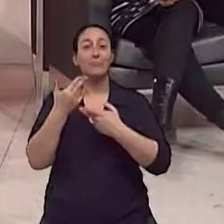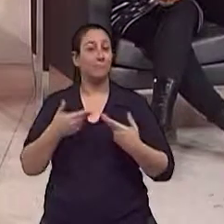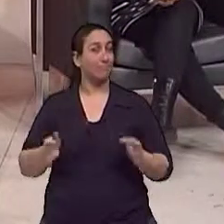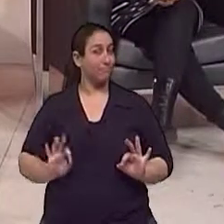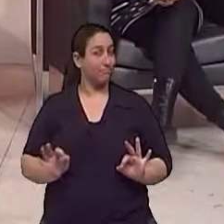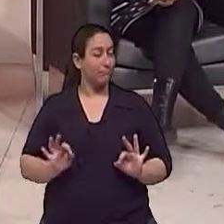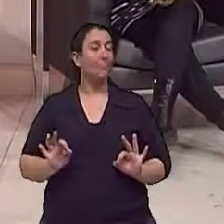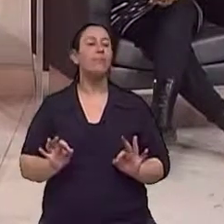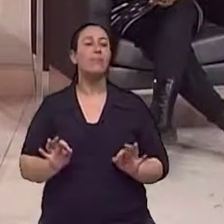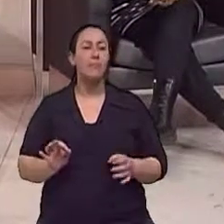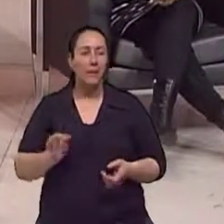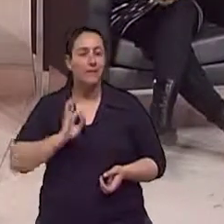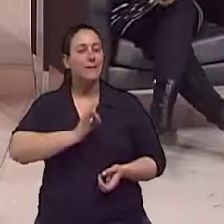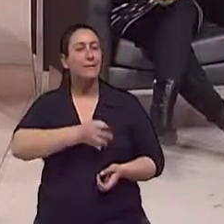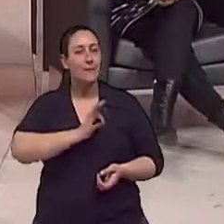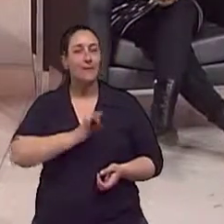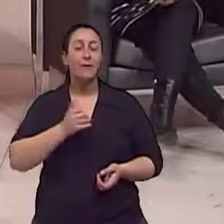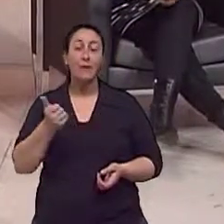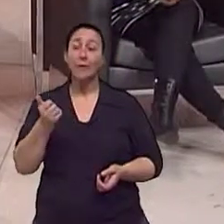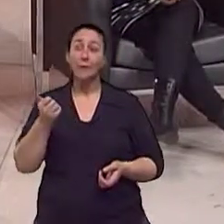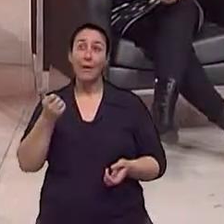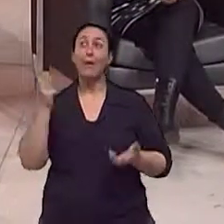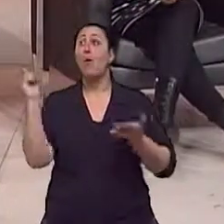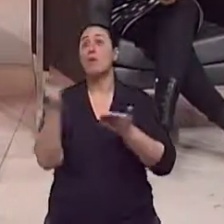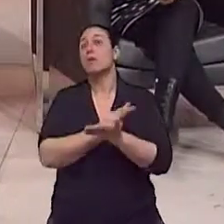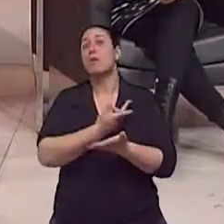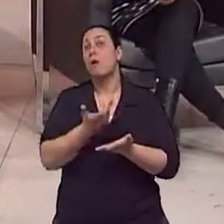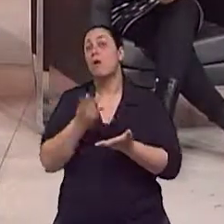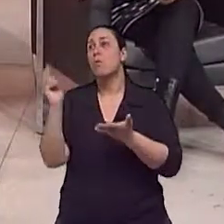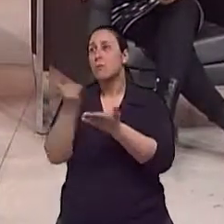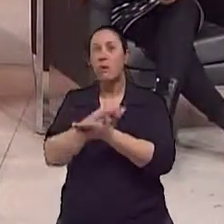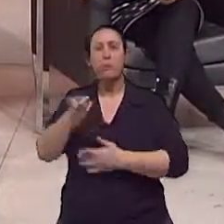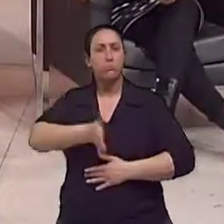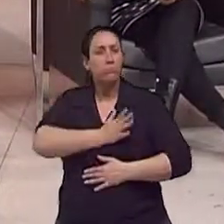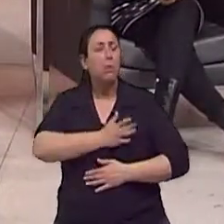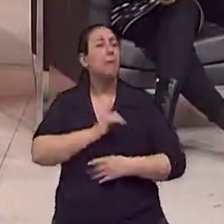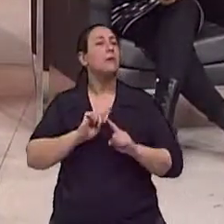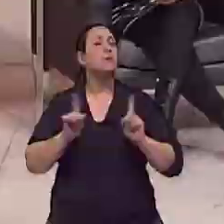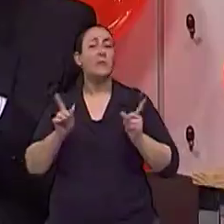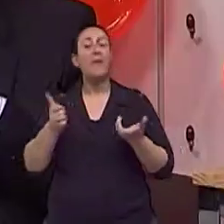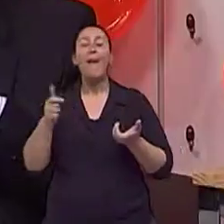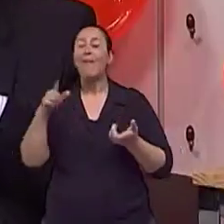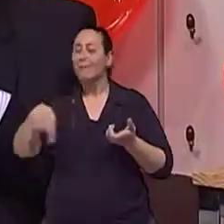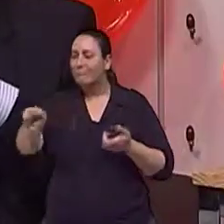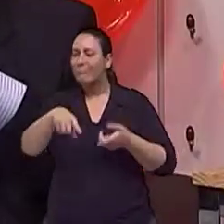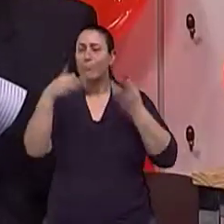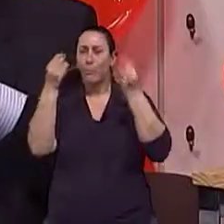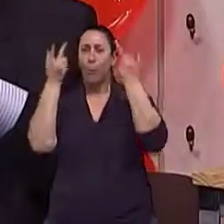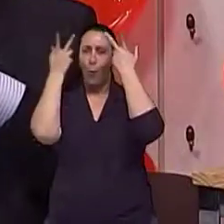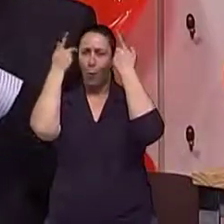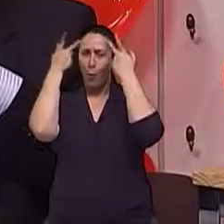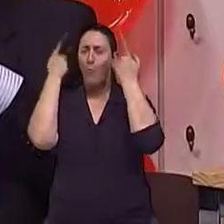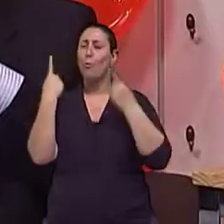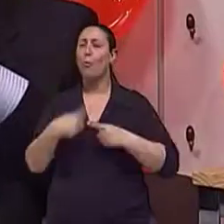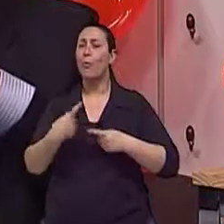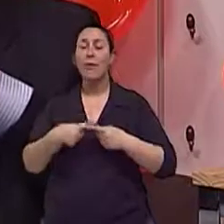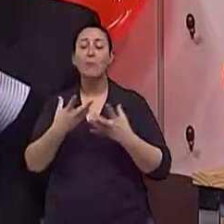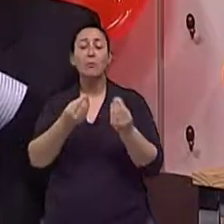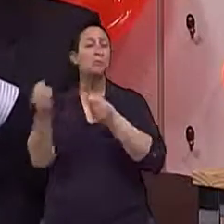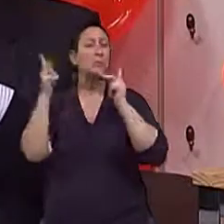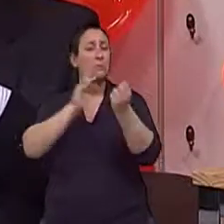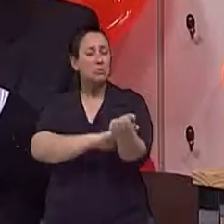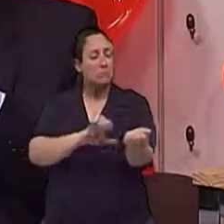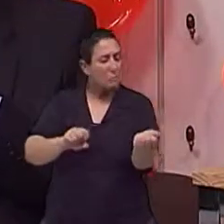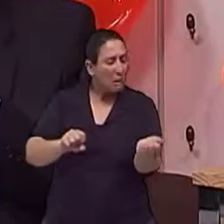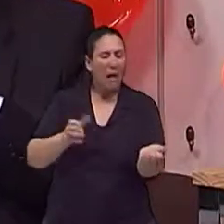específico pra doença exatamente e isso é muito comum né as pessoas às vezes no início da Hipertensão não